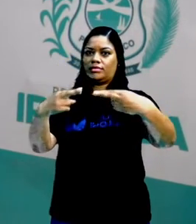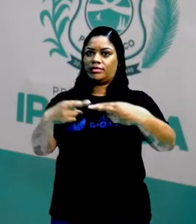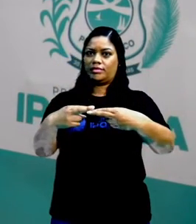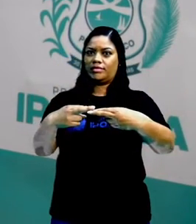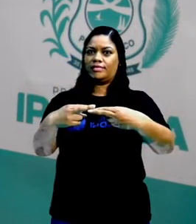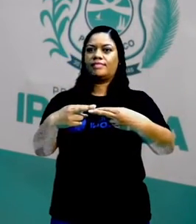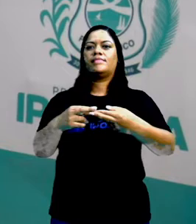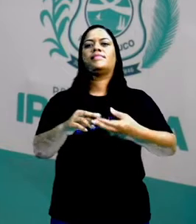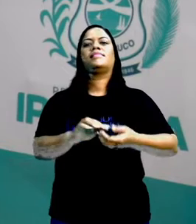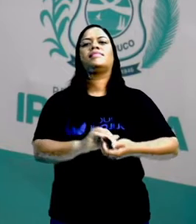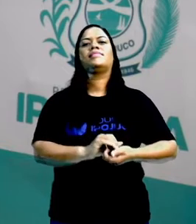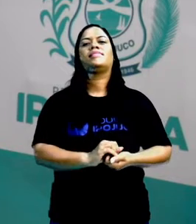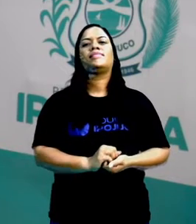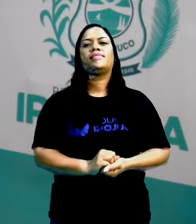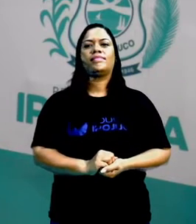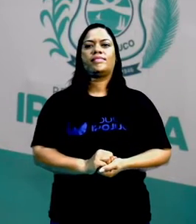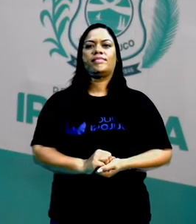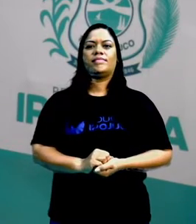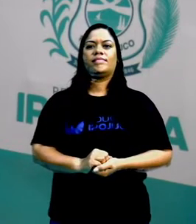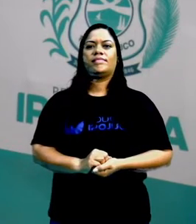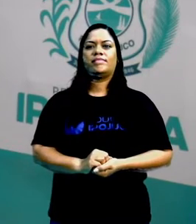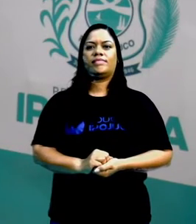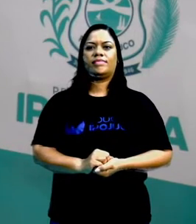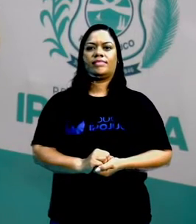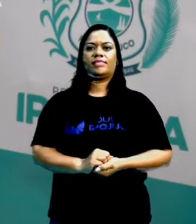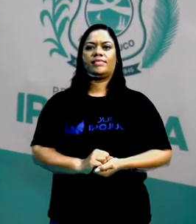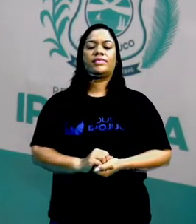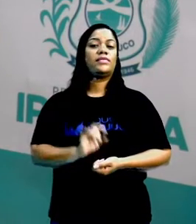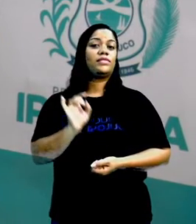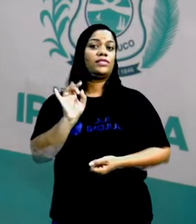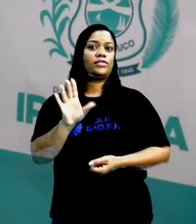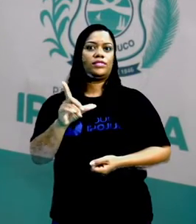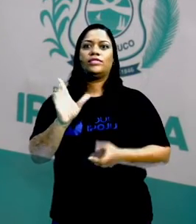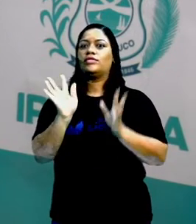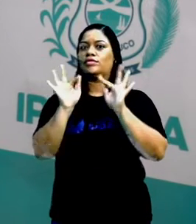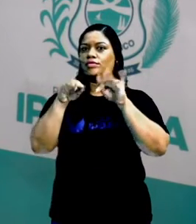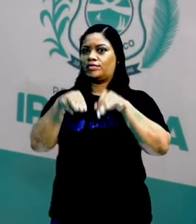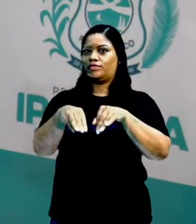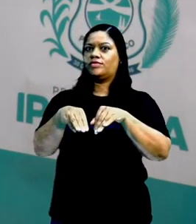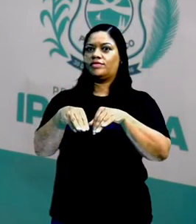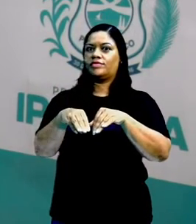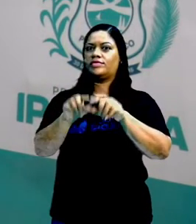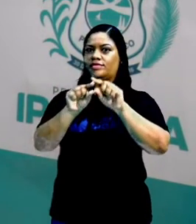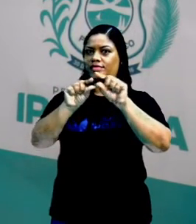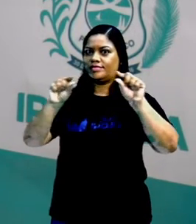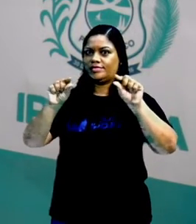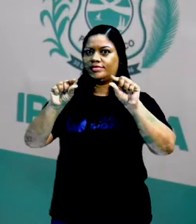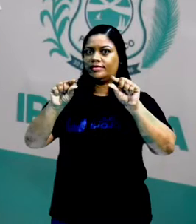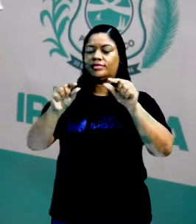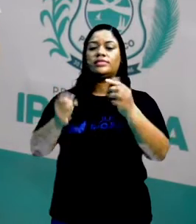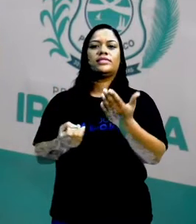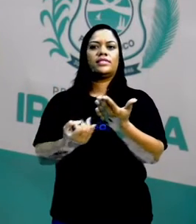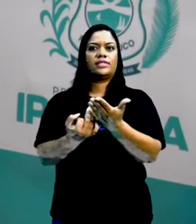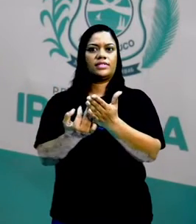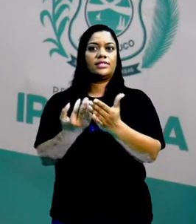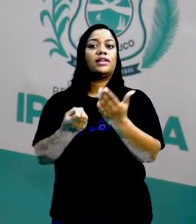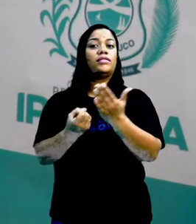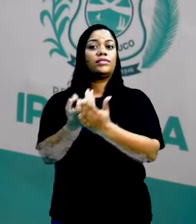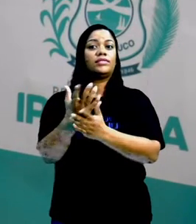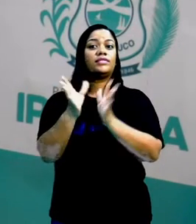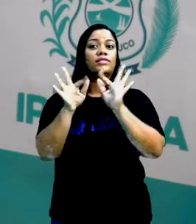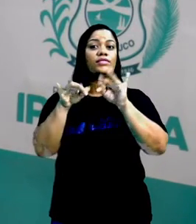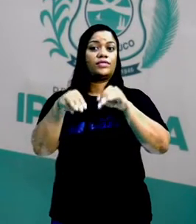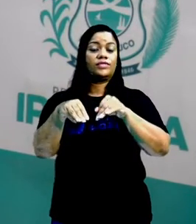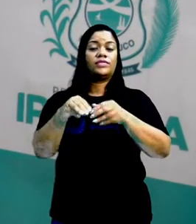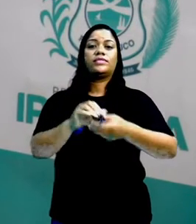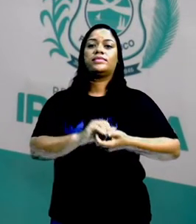A rima, gente, ela não se dá apenas no final do verso. A rima, quando acontece no final do verso,